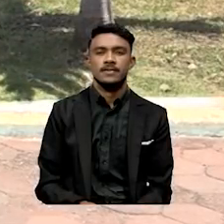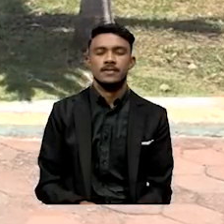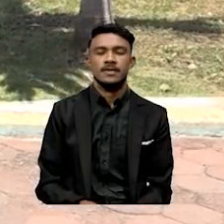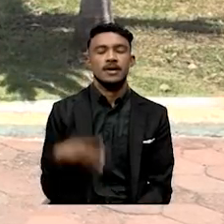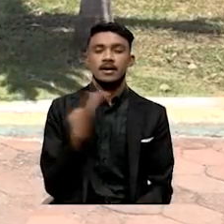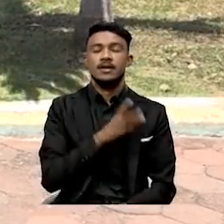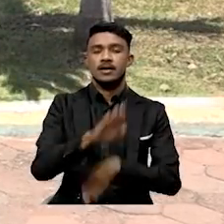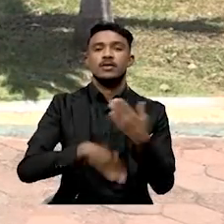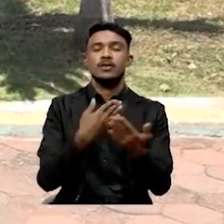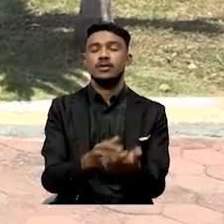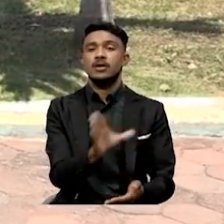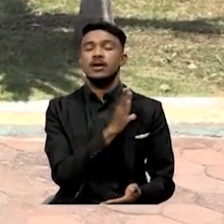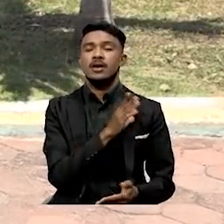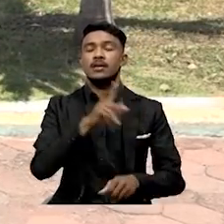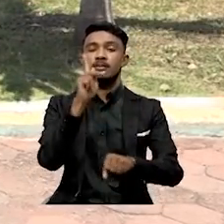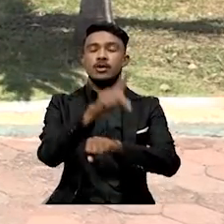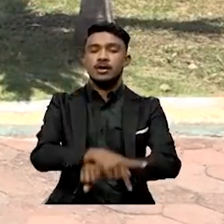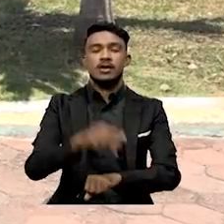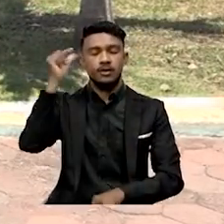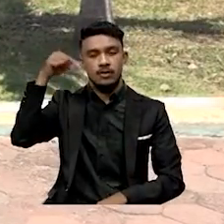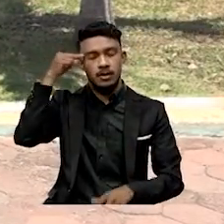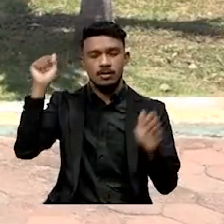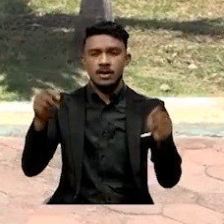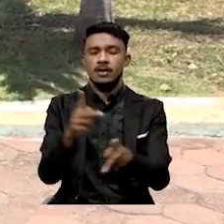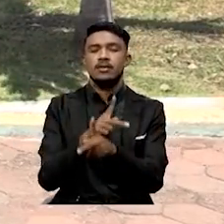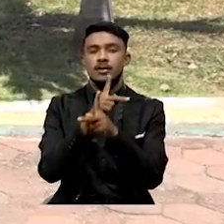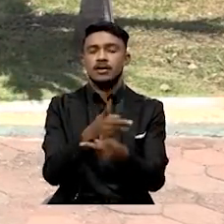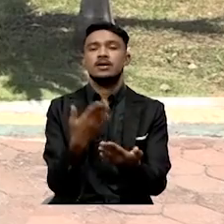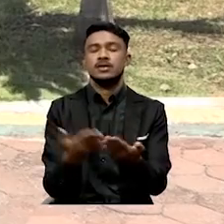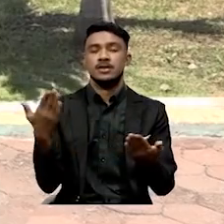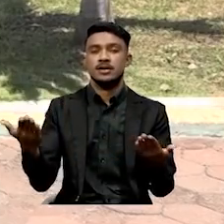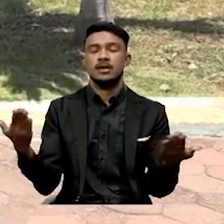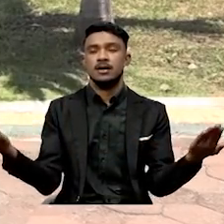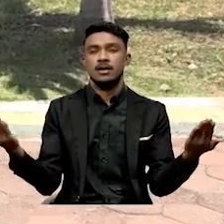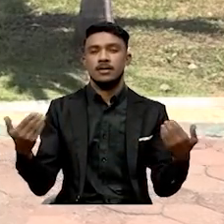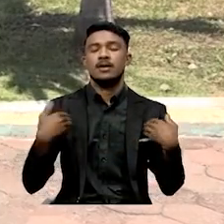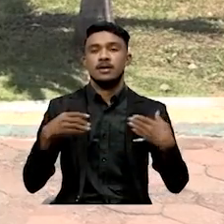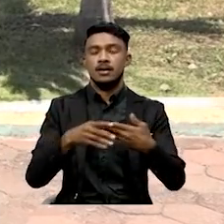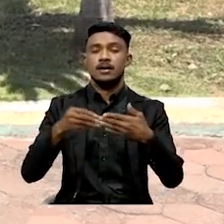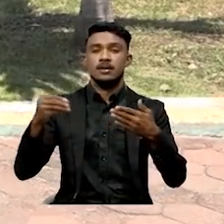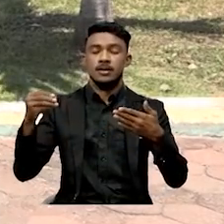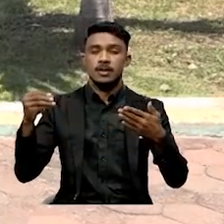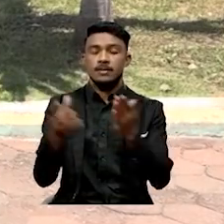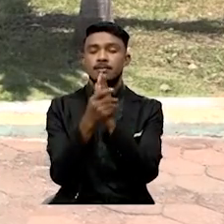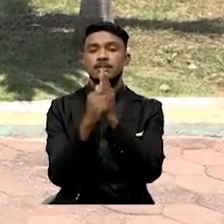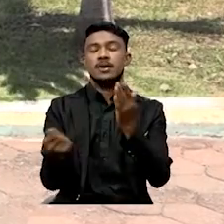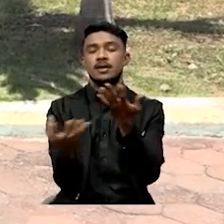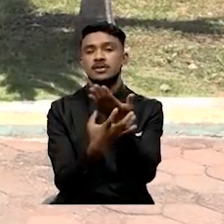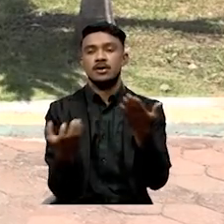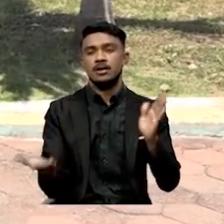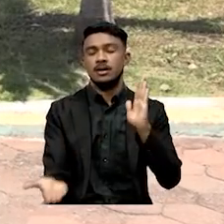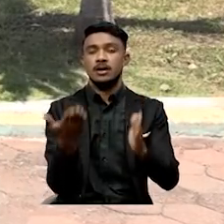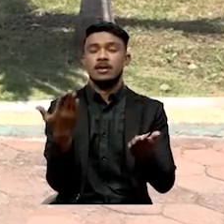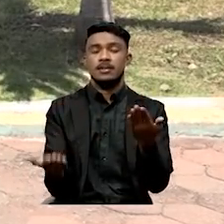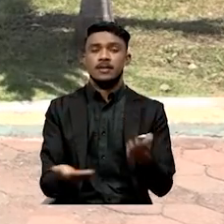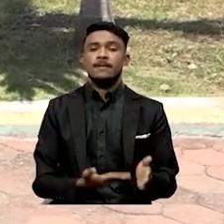Ita hotu hem politika governo nian hori kontrola folin sasan necessidade básica liu liu mina sona nebe folin sa